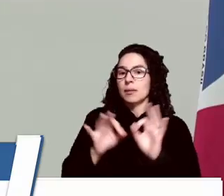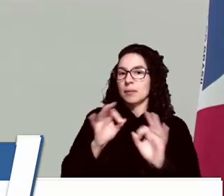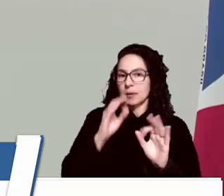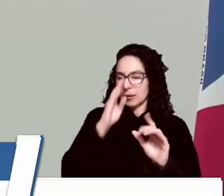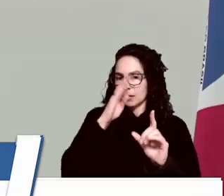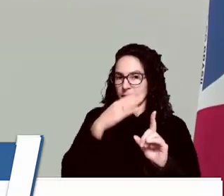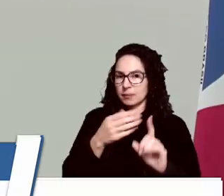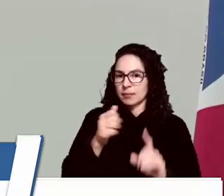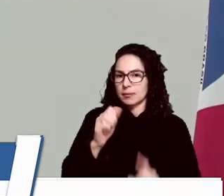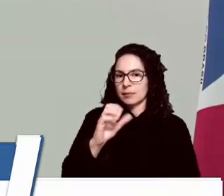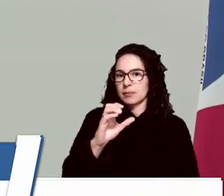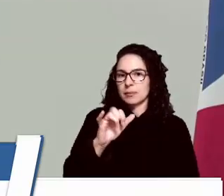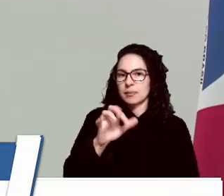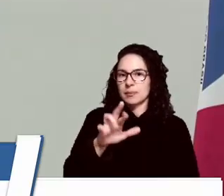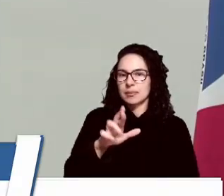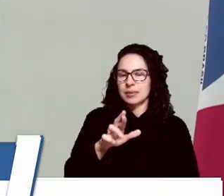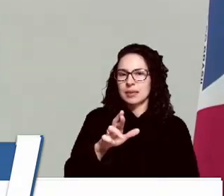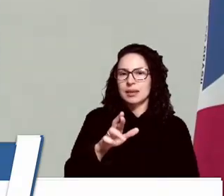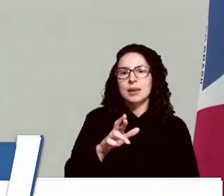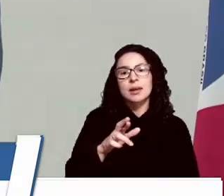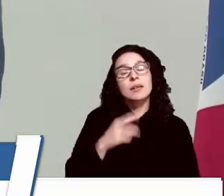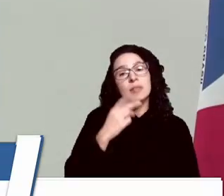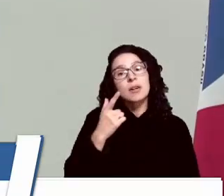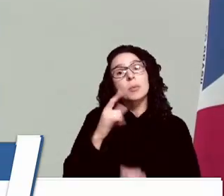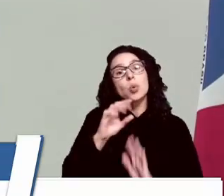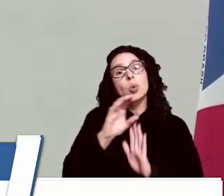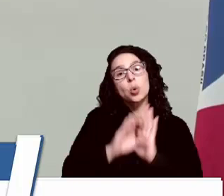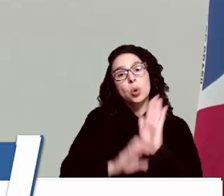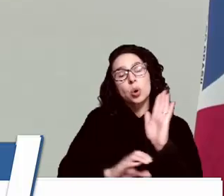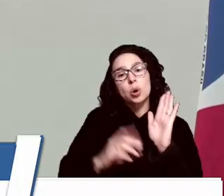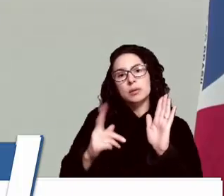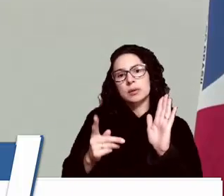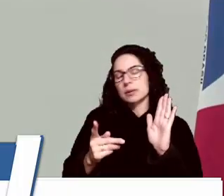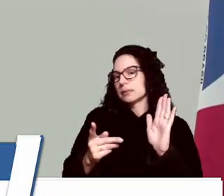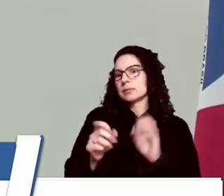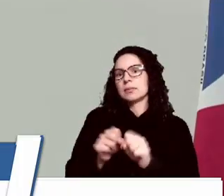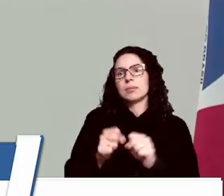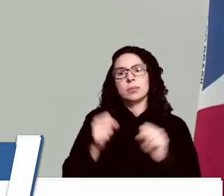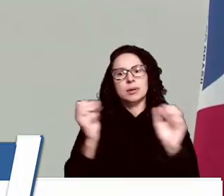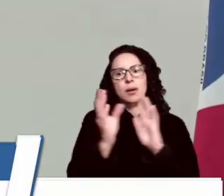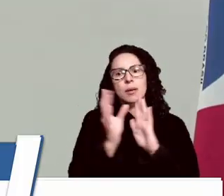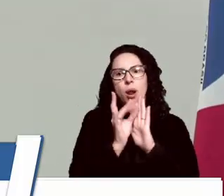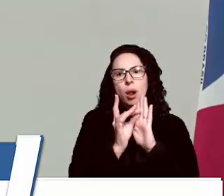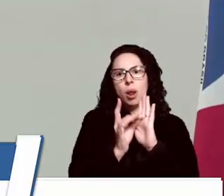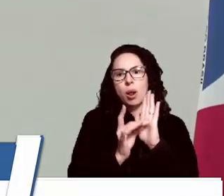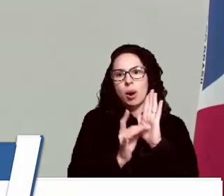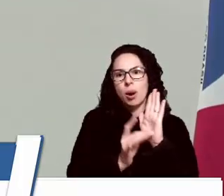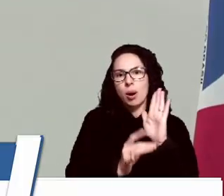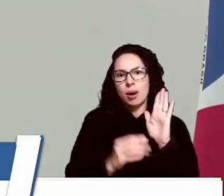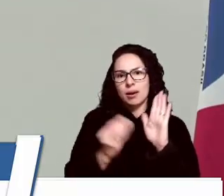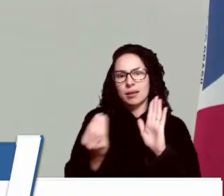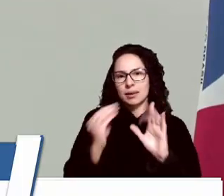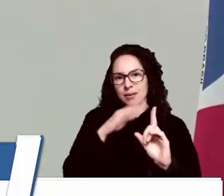Assir, eu falei assim, ó, vamos atrás do currículo dele. Eu falei assim, impossível de colocar o currículo dele nessa moção. O